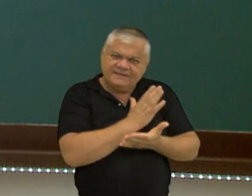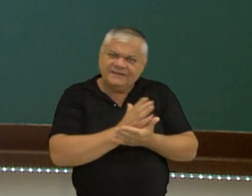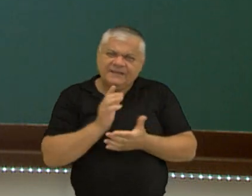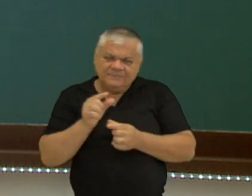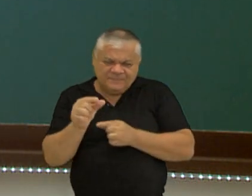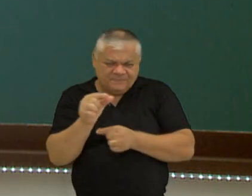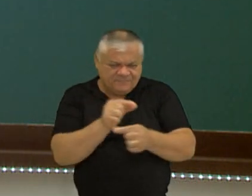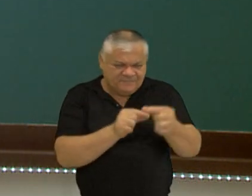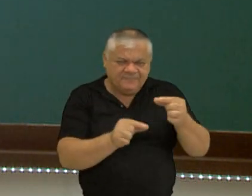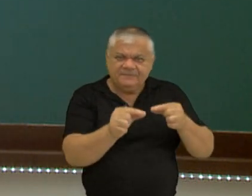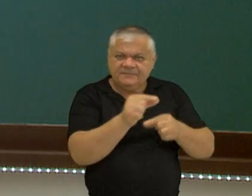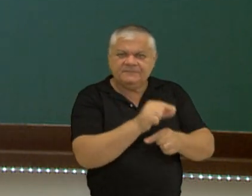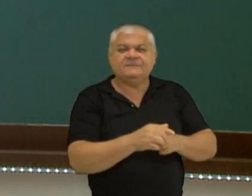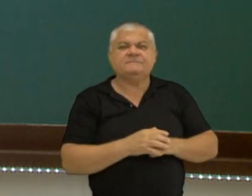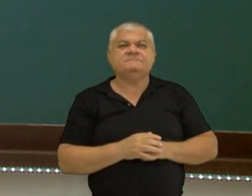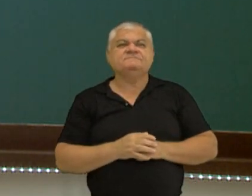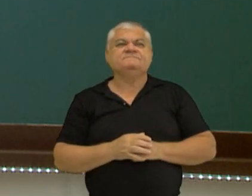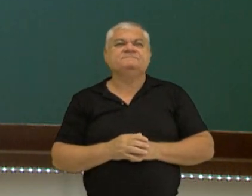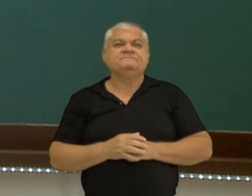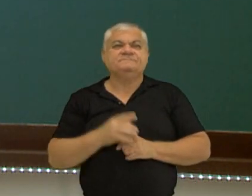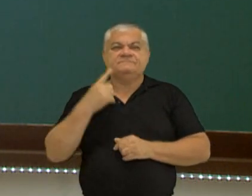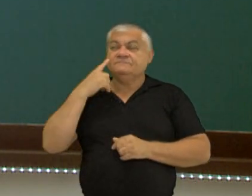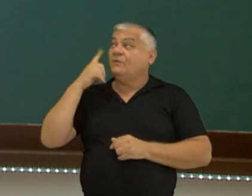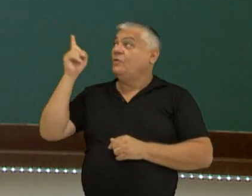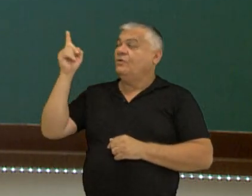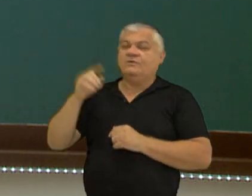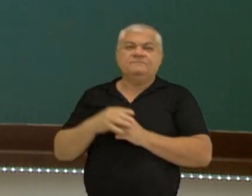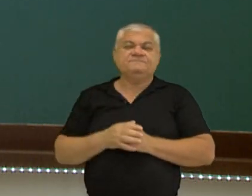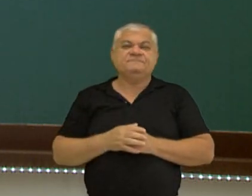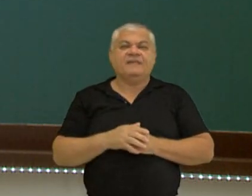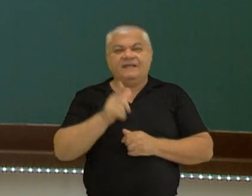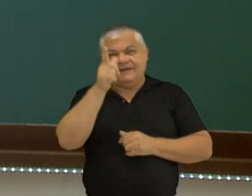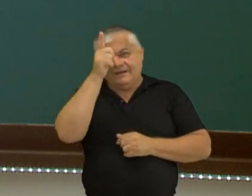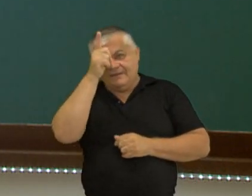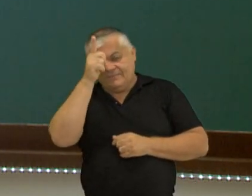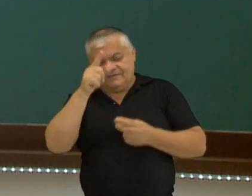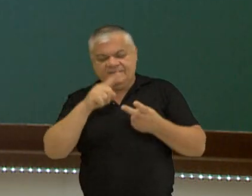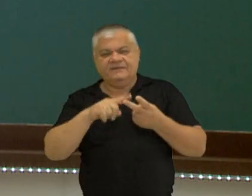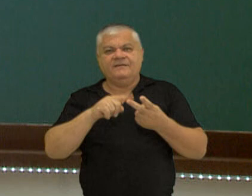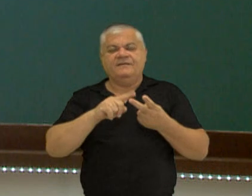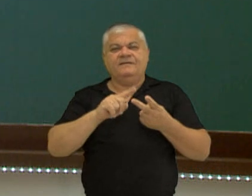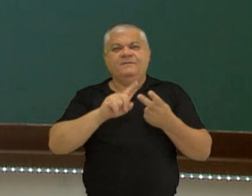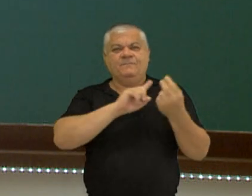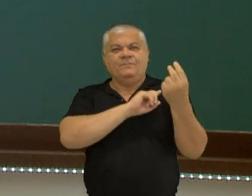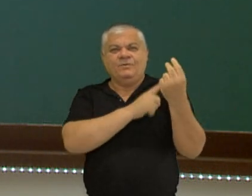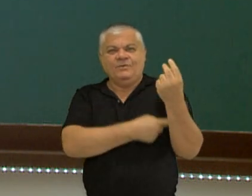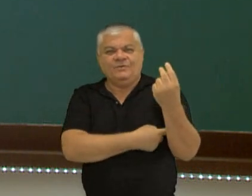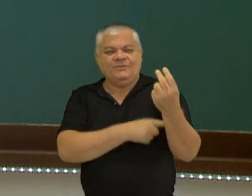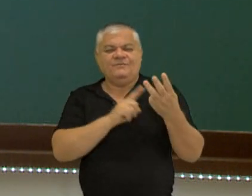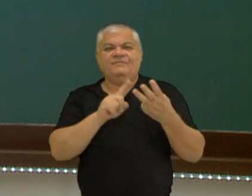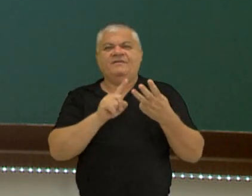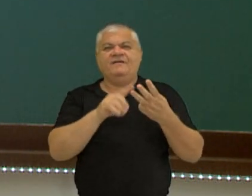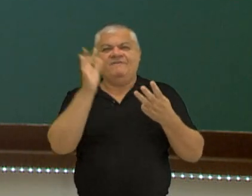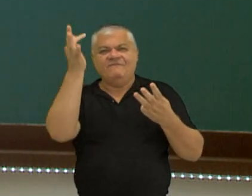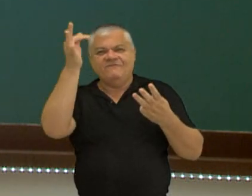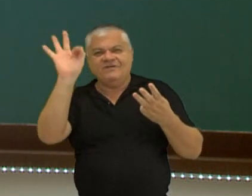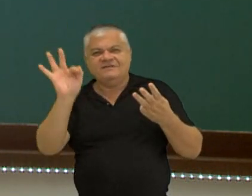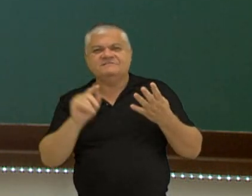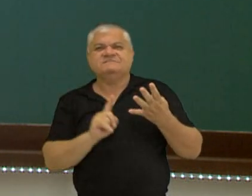pedacinhos menores, vamos dizer assim, tá? Por exemplo, a Alemanha, a Polônia, a